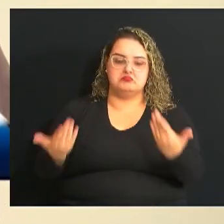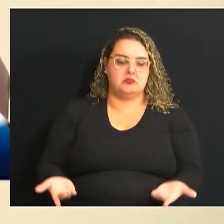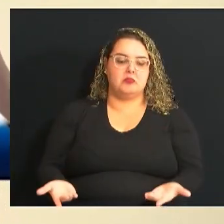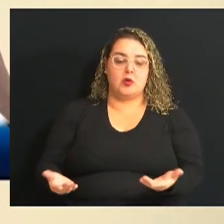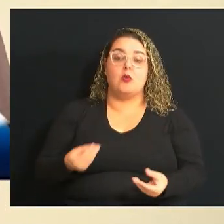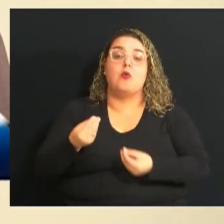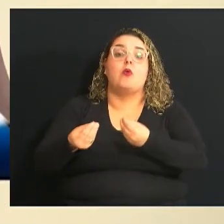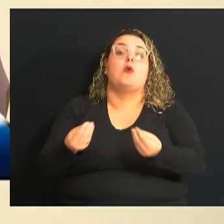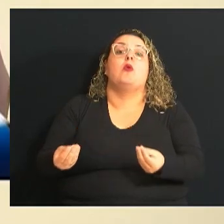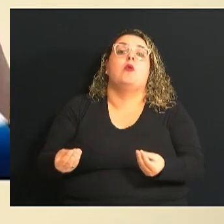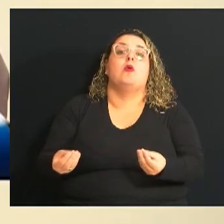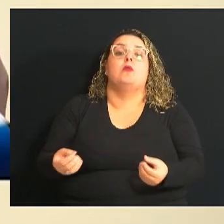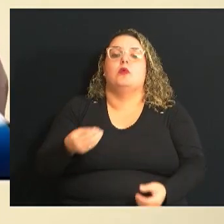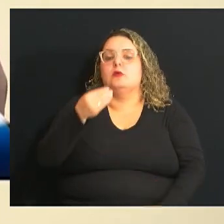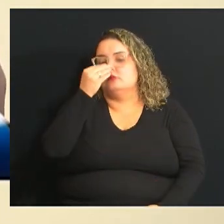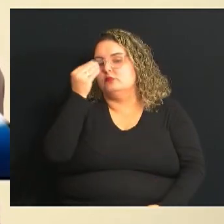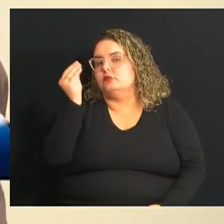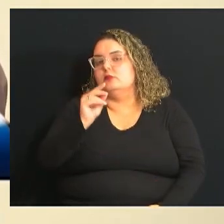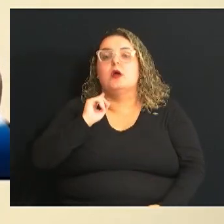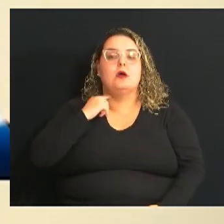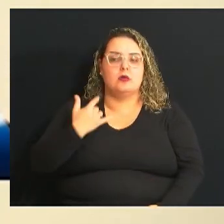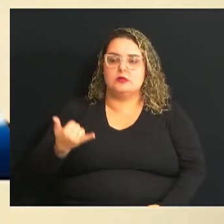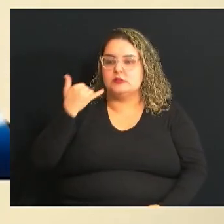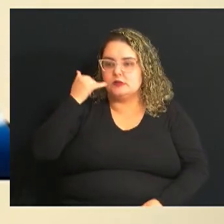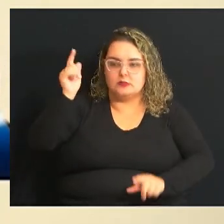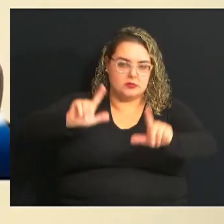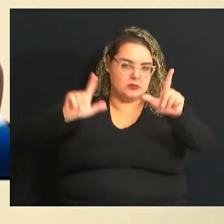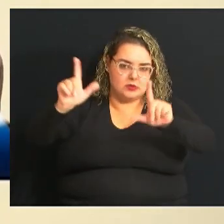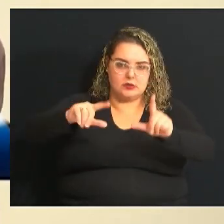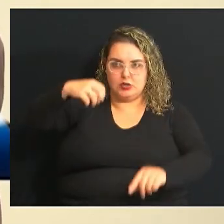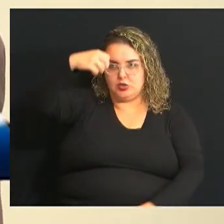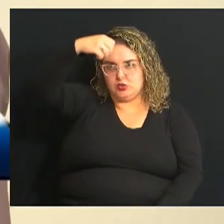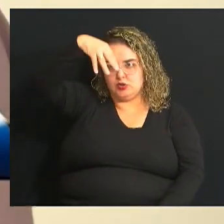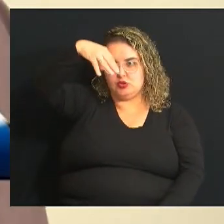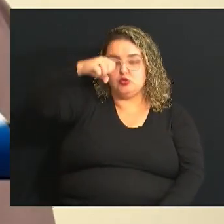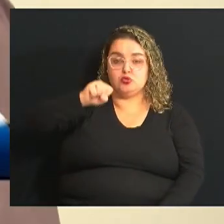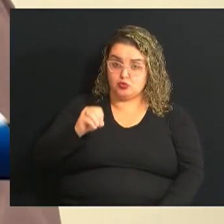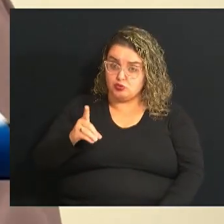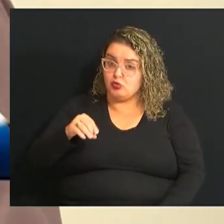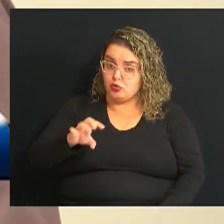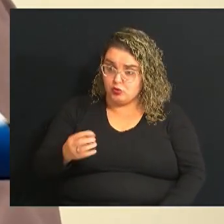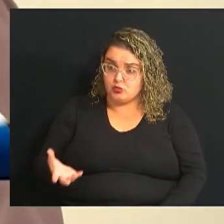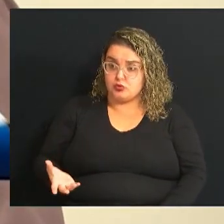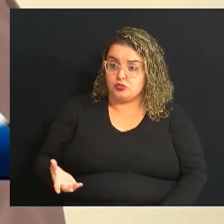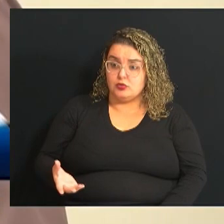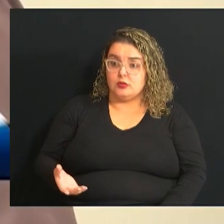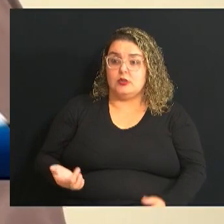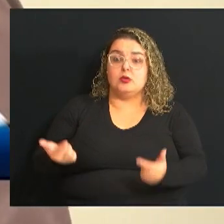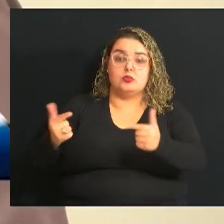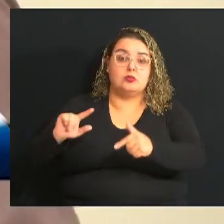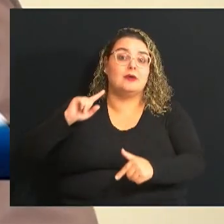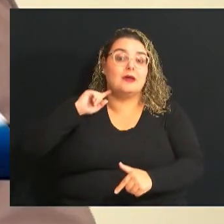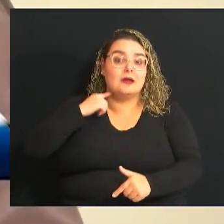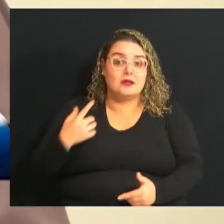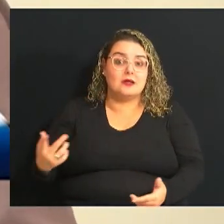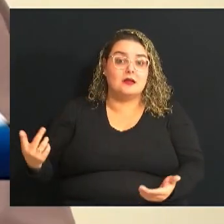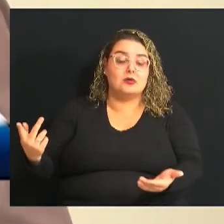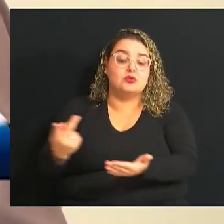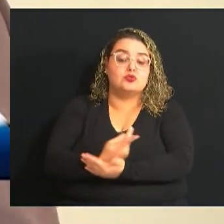INDEC vai assumir a gestão da arrecadação do sistema, que hoje está na mão das empresas, da Transurc, né?